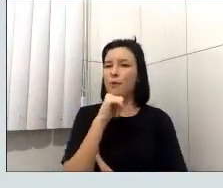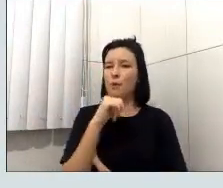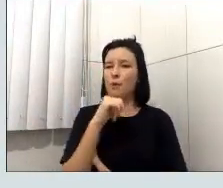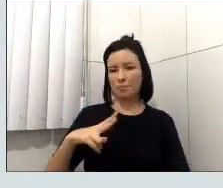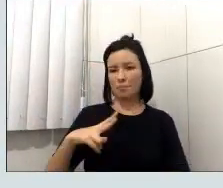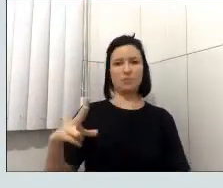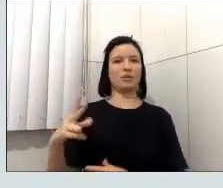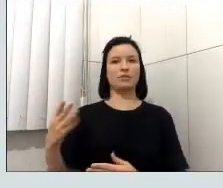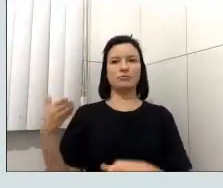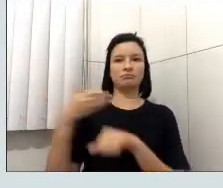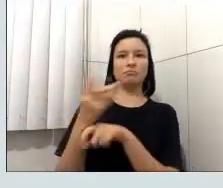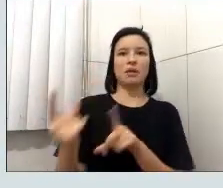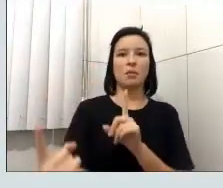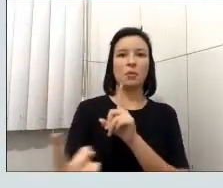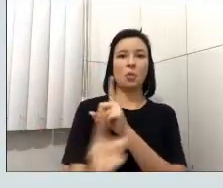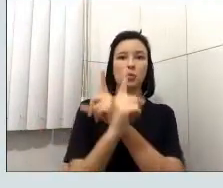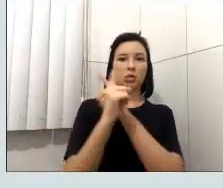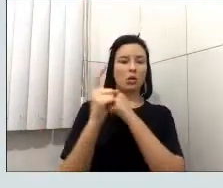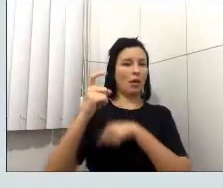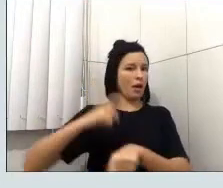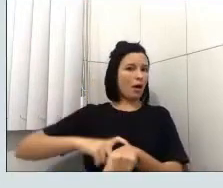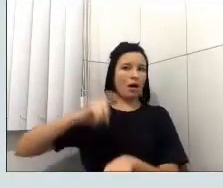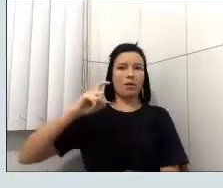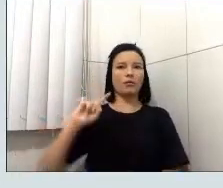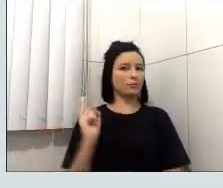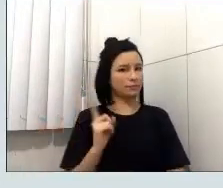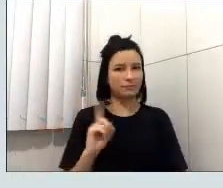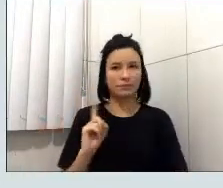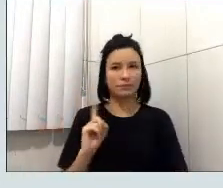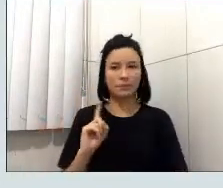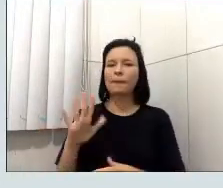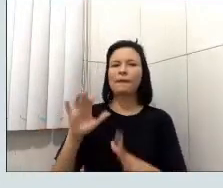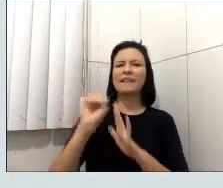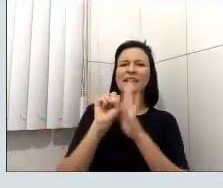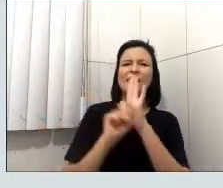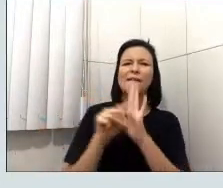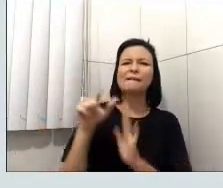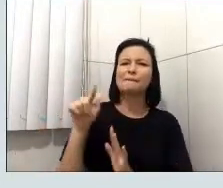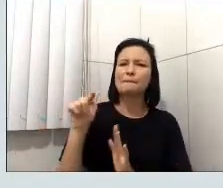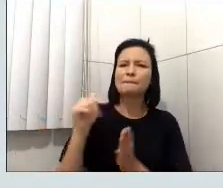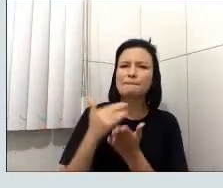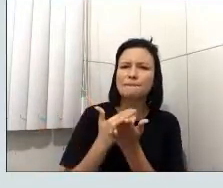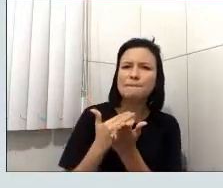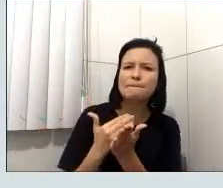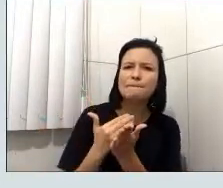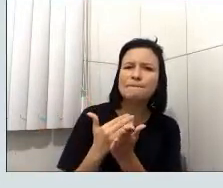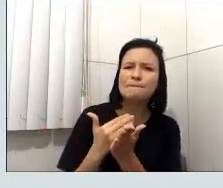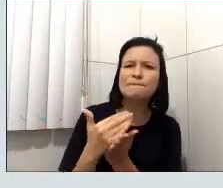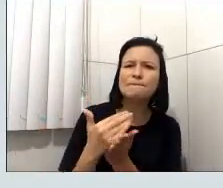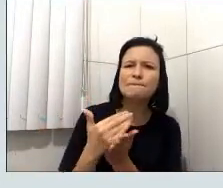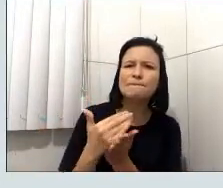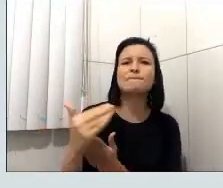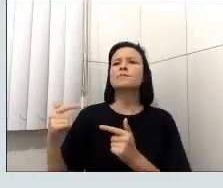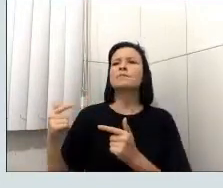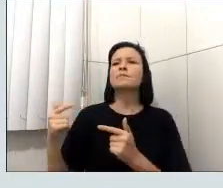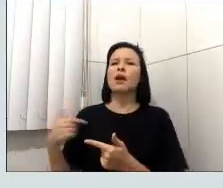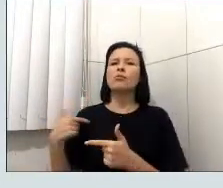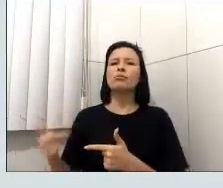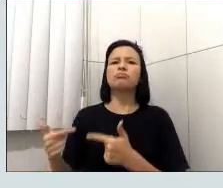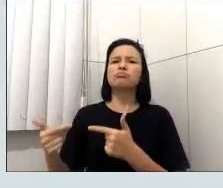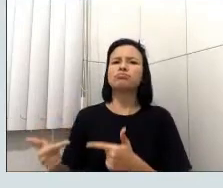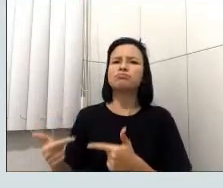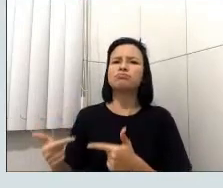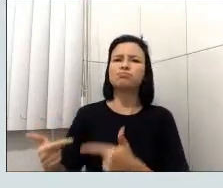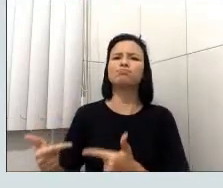dos portugueses, principalmente lá para o século XVII, quando começam as missões indígenas, as